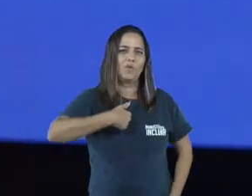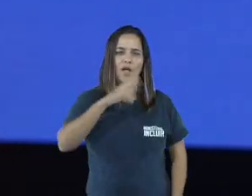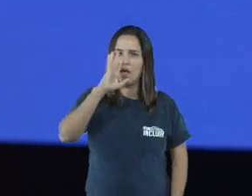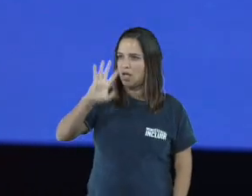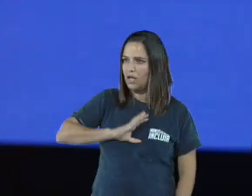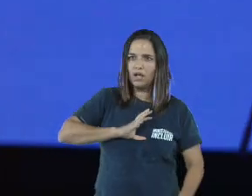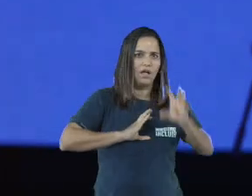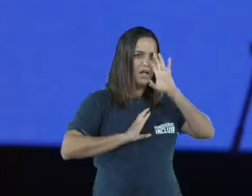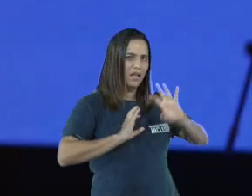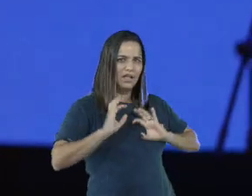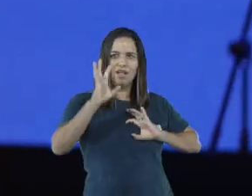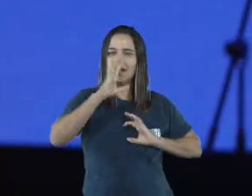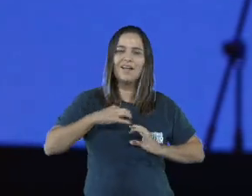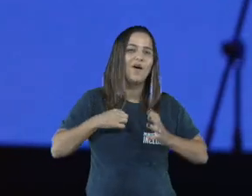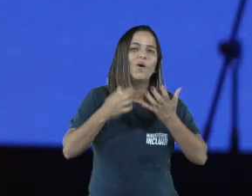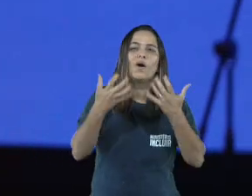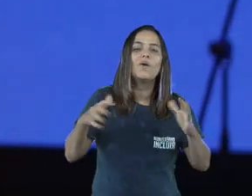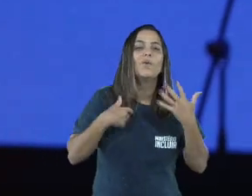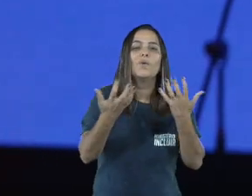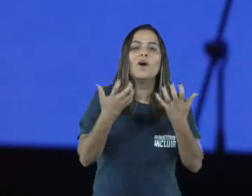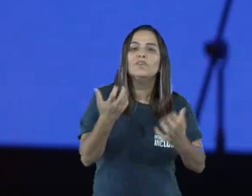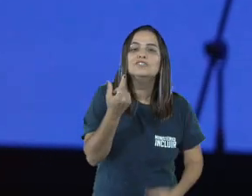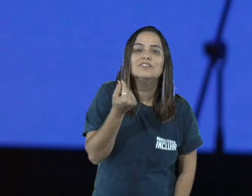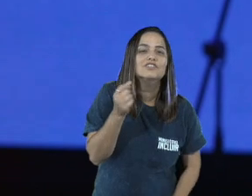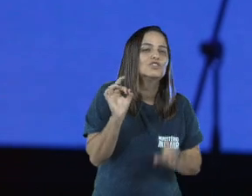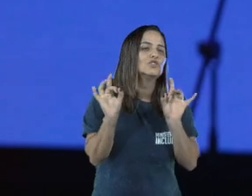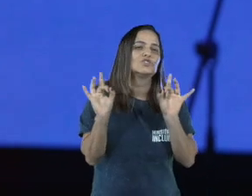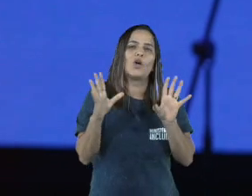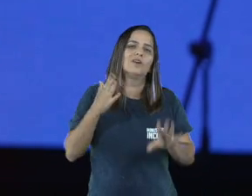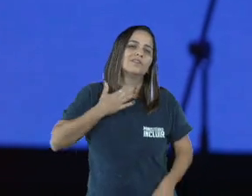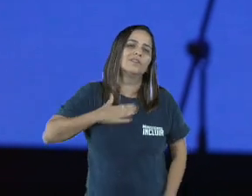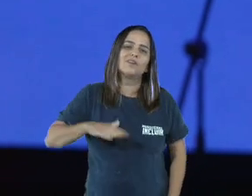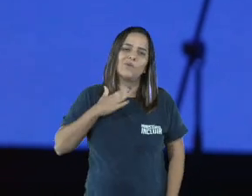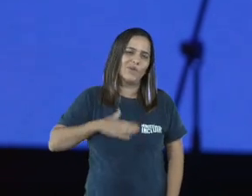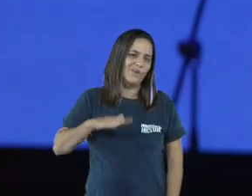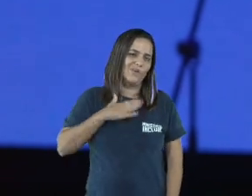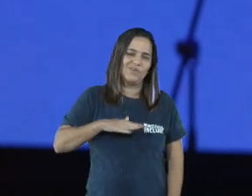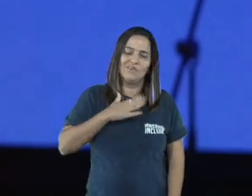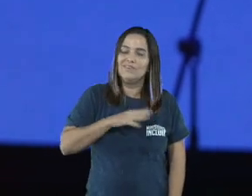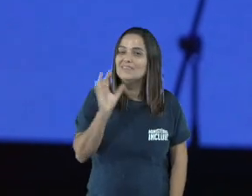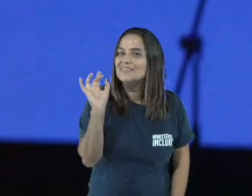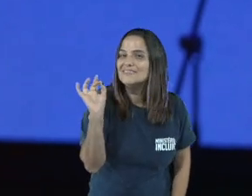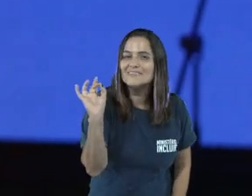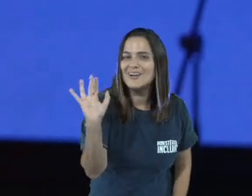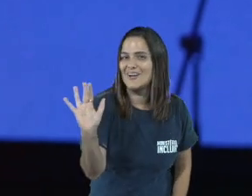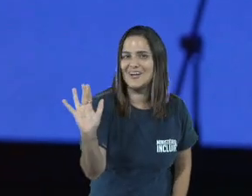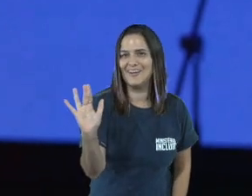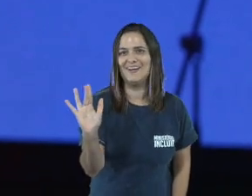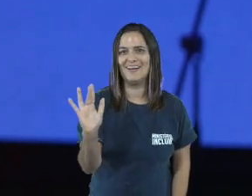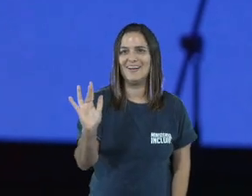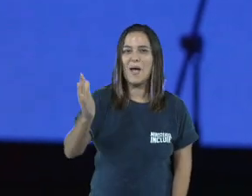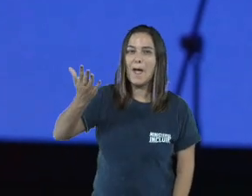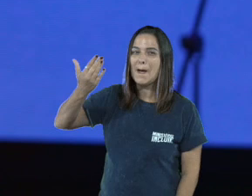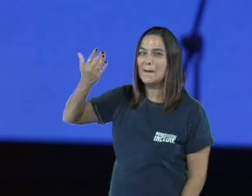eu não quero esse negócio o antigamente ela tem uma porcaria de colocar o salário de pastor no retroprojetor